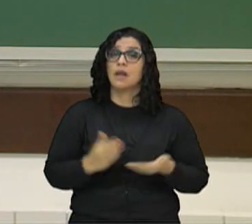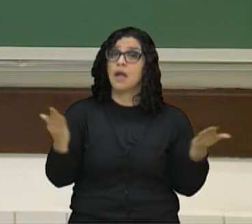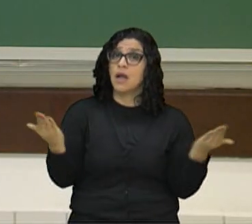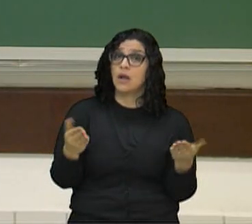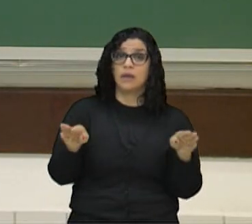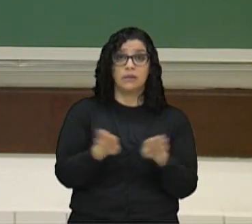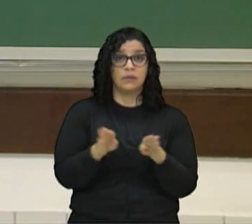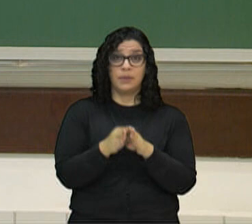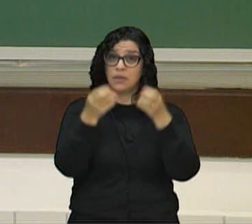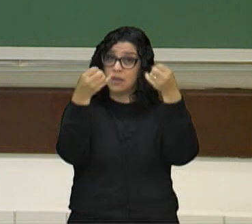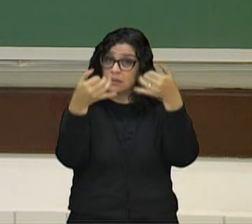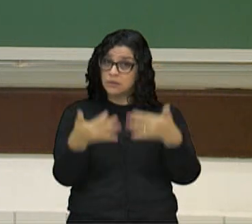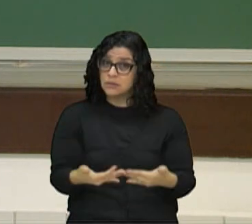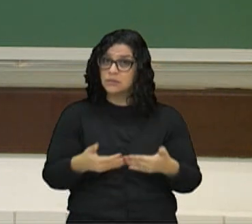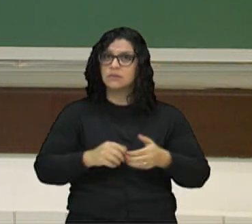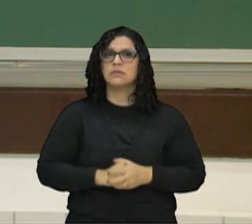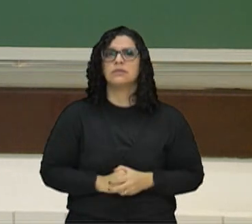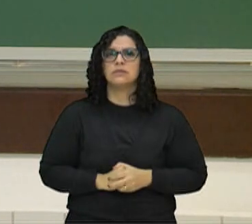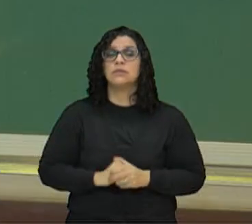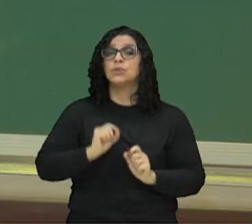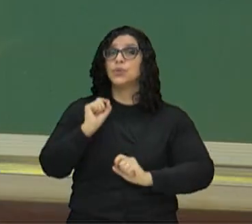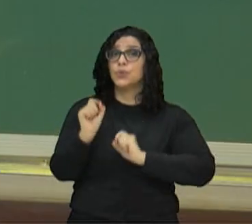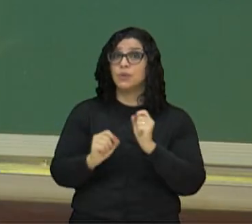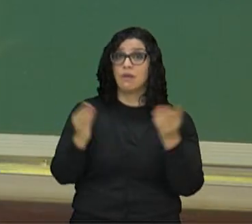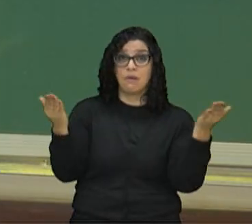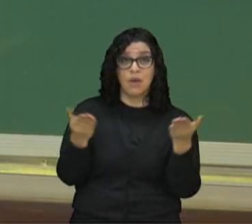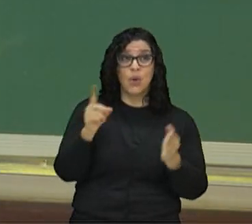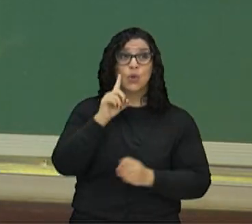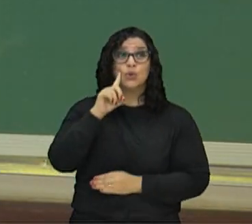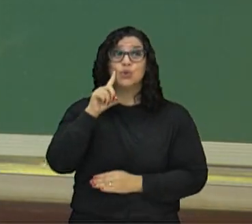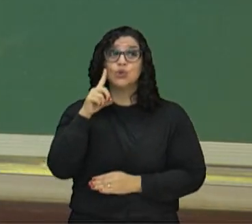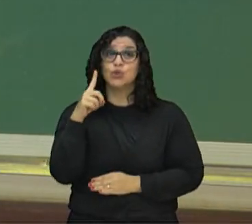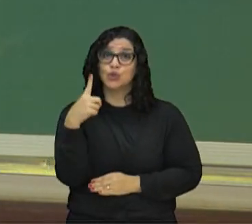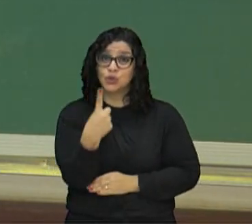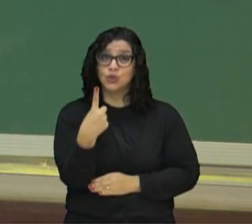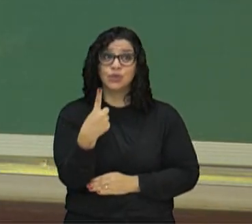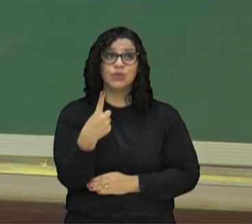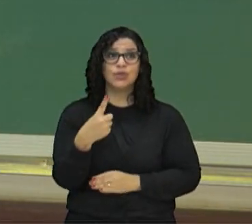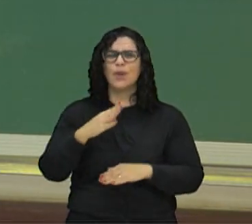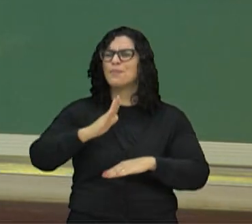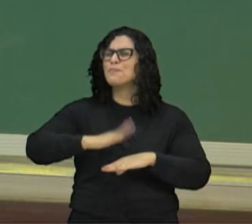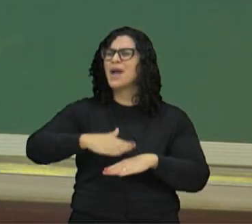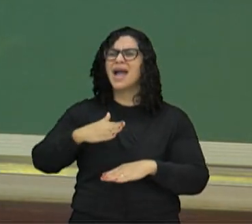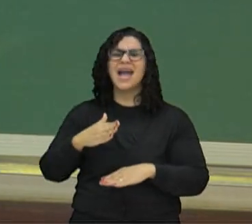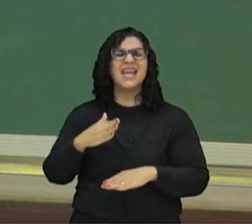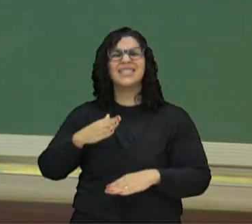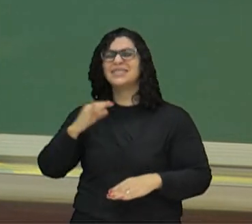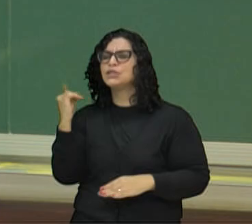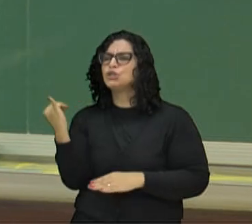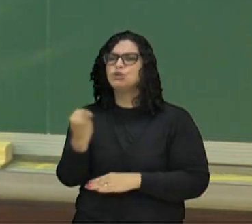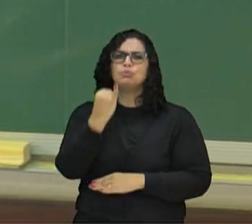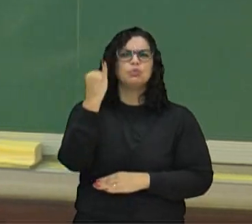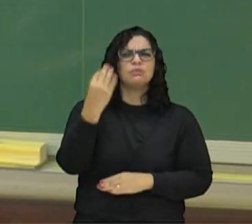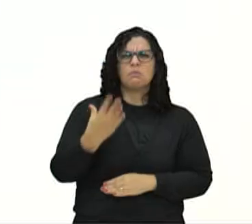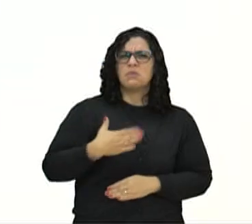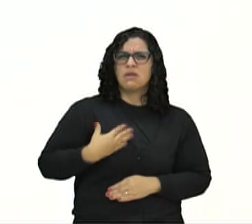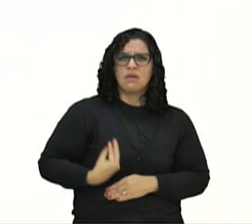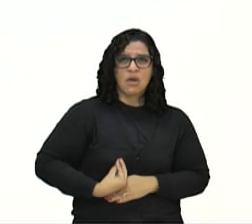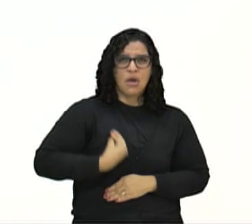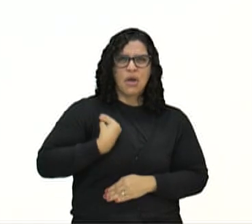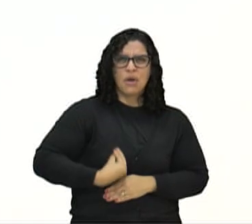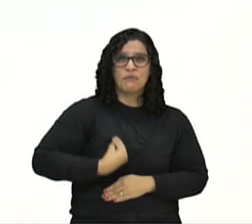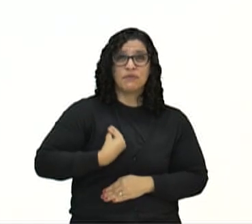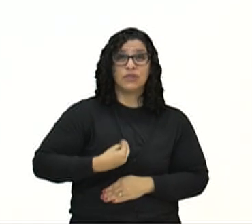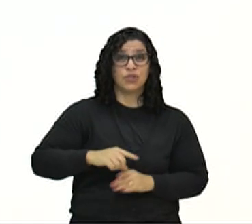Ele relata, então, que este dia, o mais fatal da minha vida,